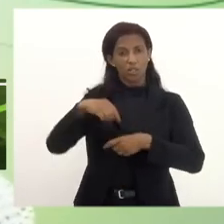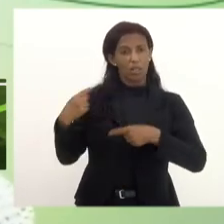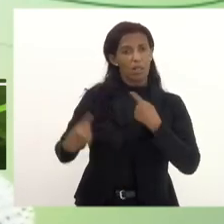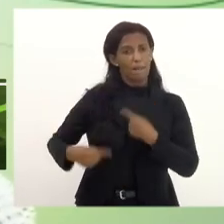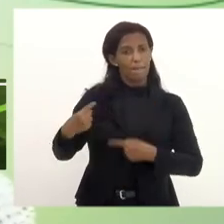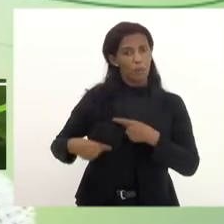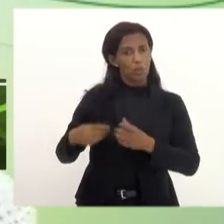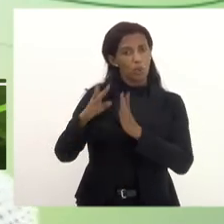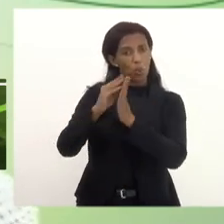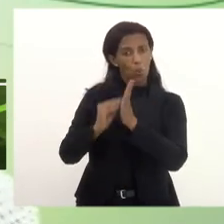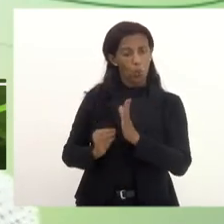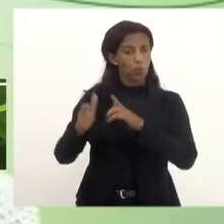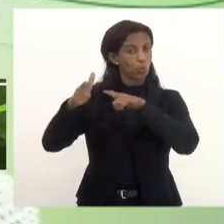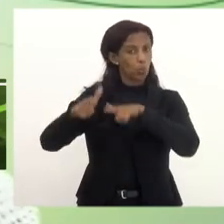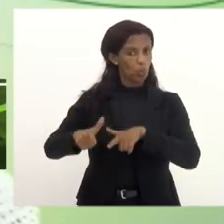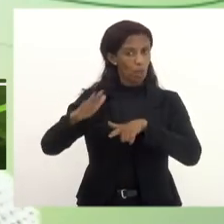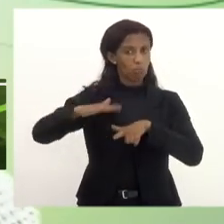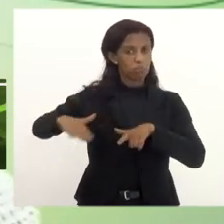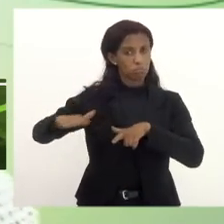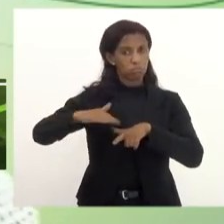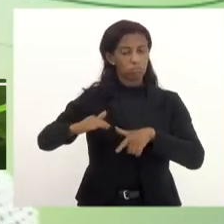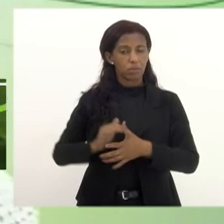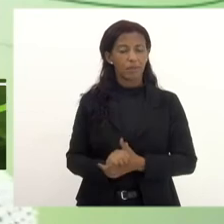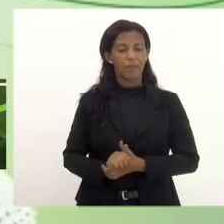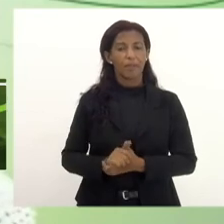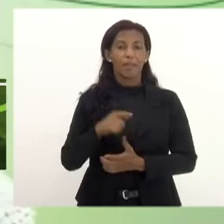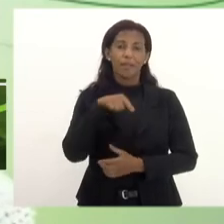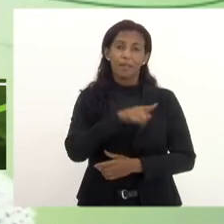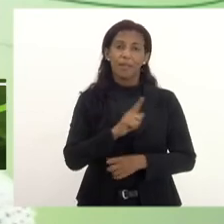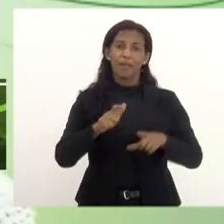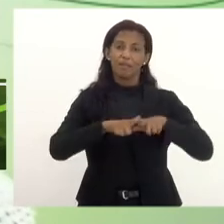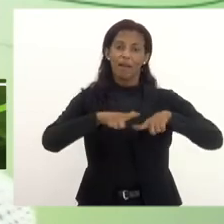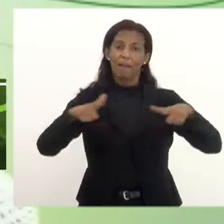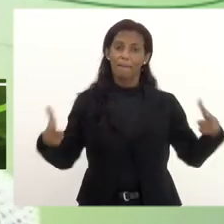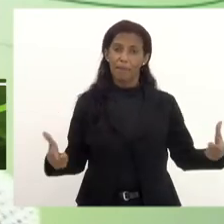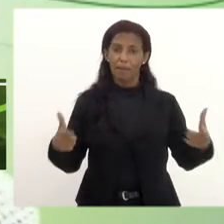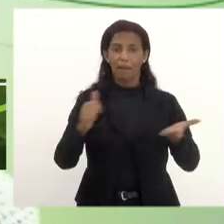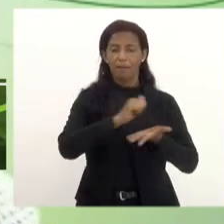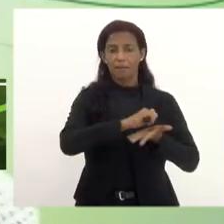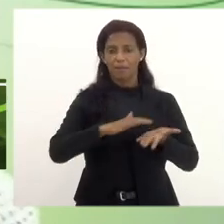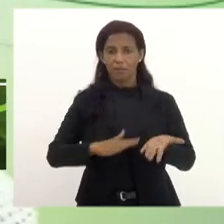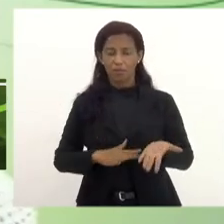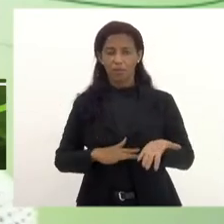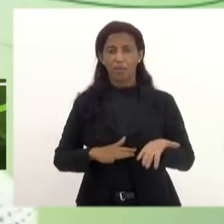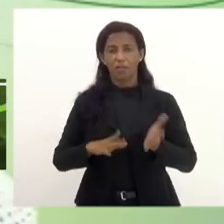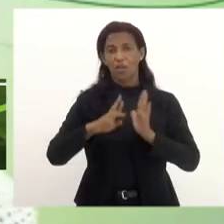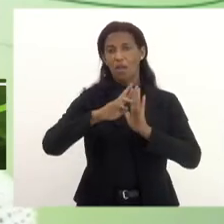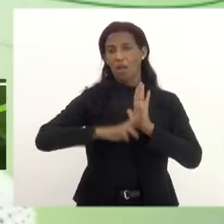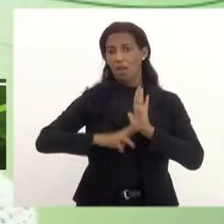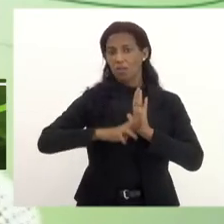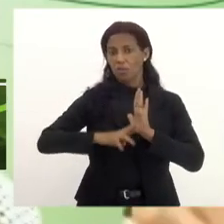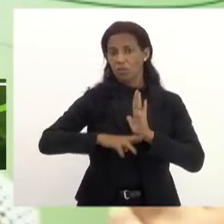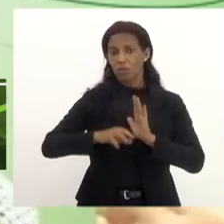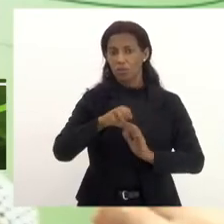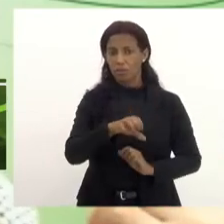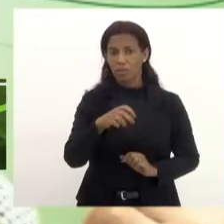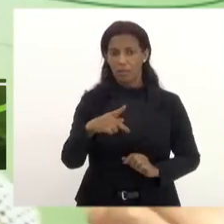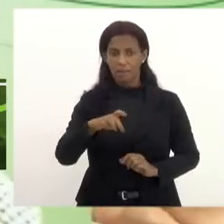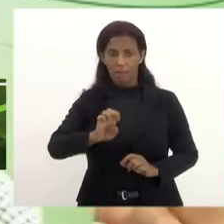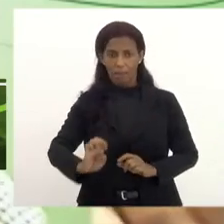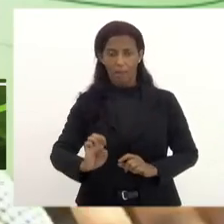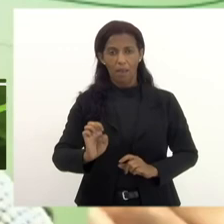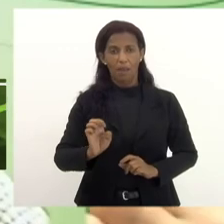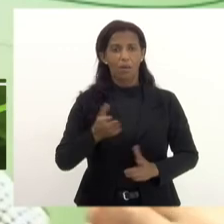de conteúdo local. E o CNPE vai ampliar o rol dessas atividades. A resolução do CNPE foi aprovada na